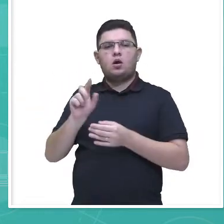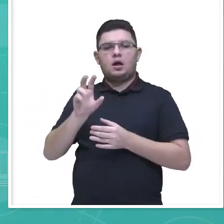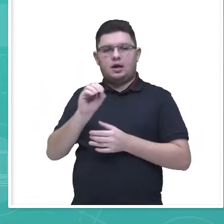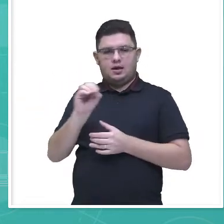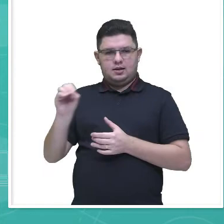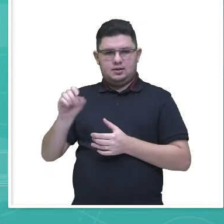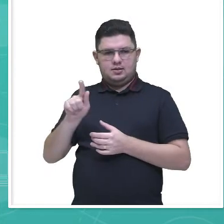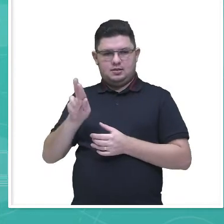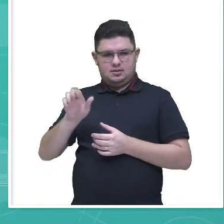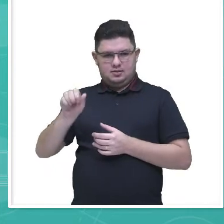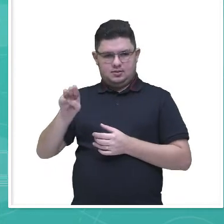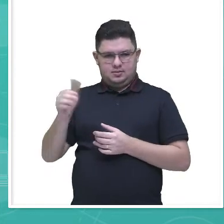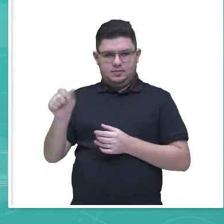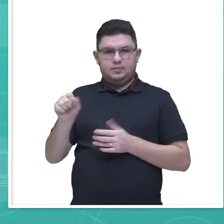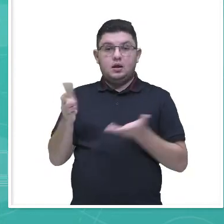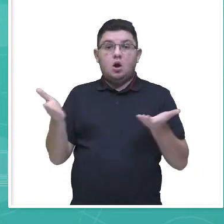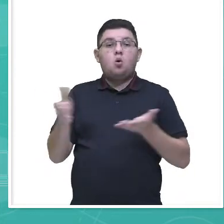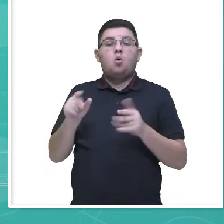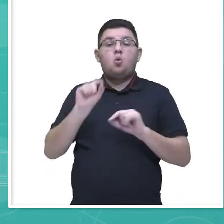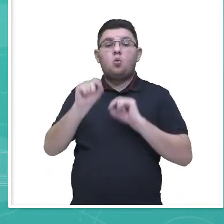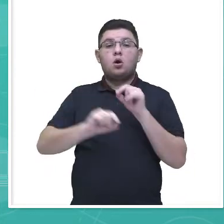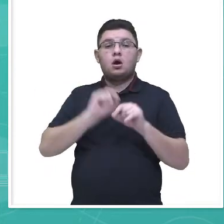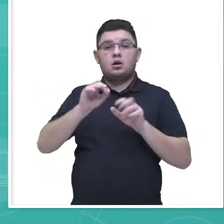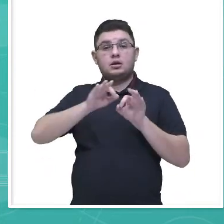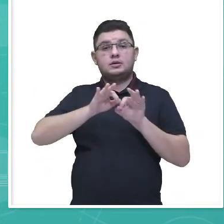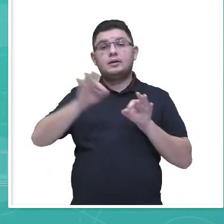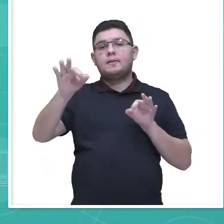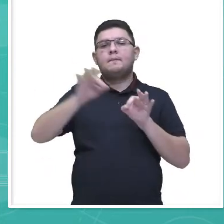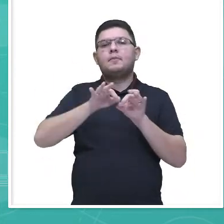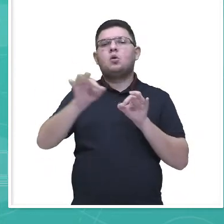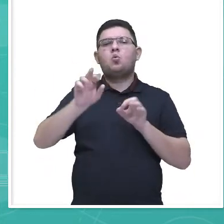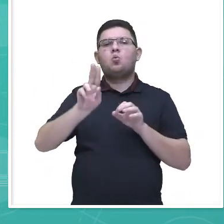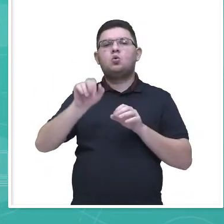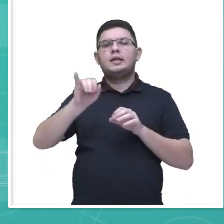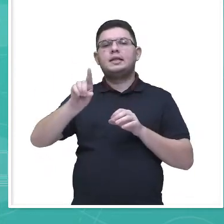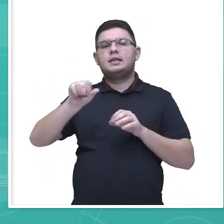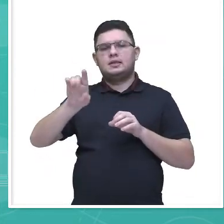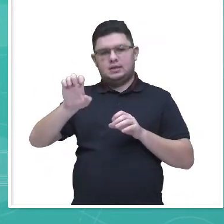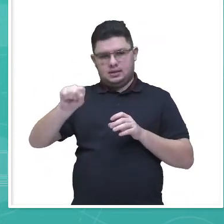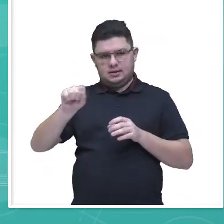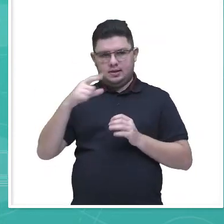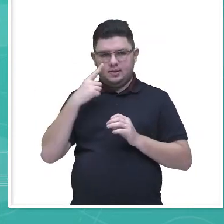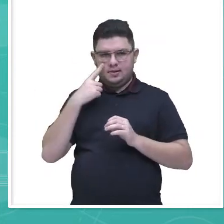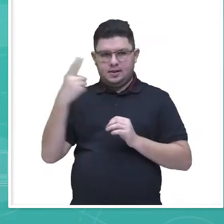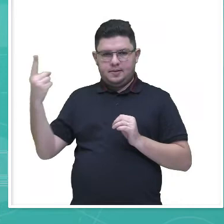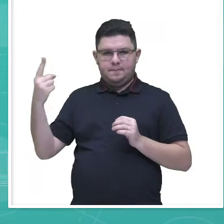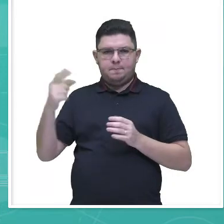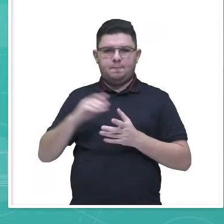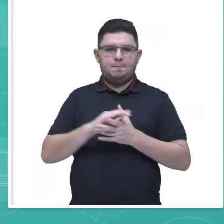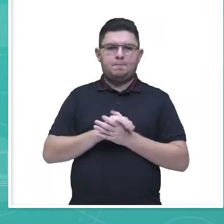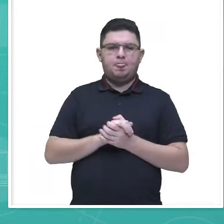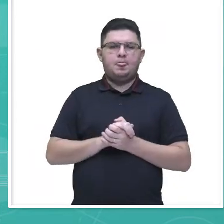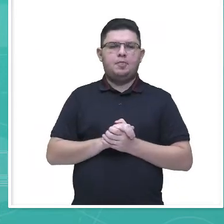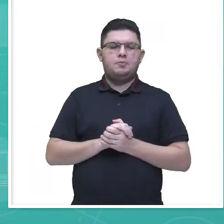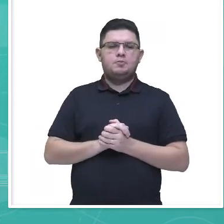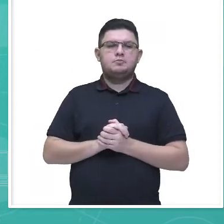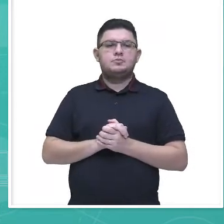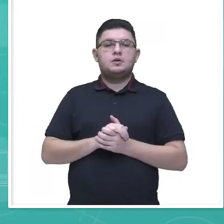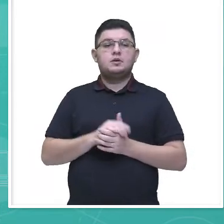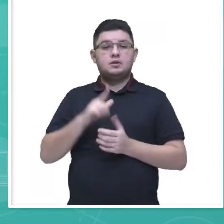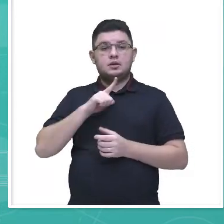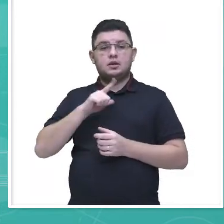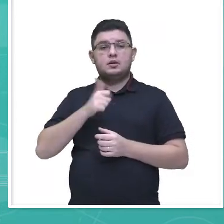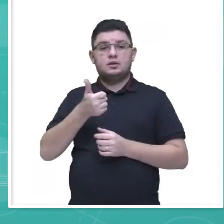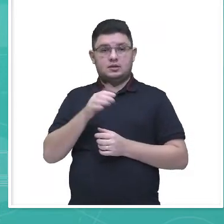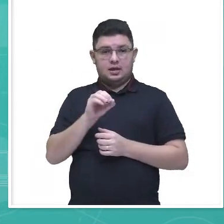Agora, a gente vai falar sobre as grandezas de comprimento. Nós temos ali, ó, 10 milímetros,